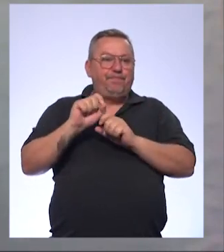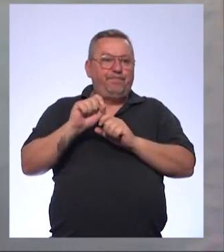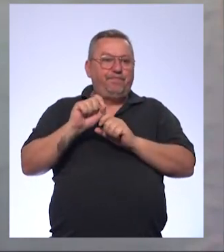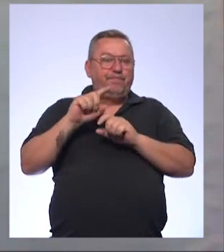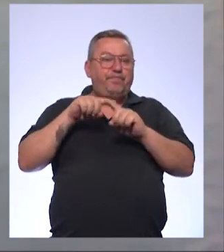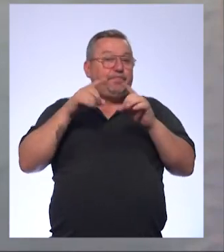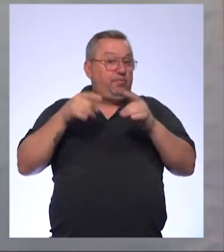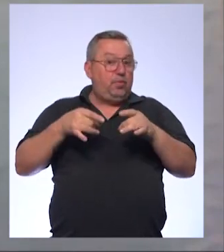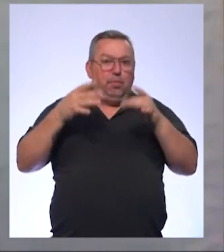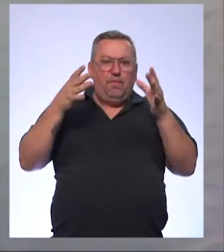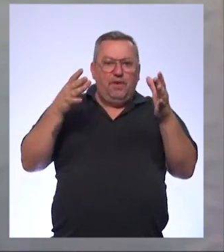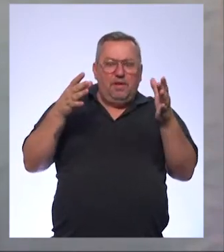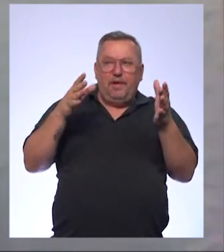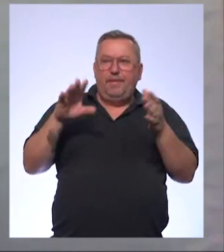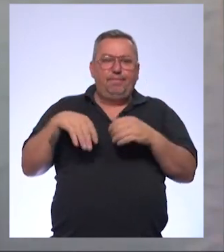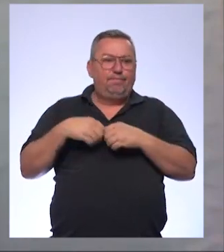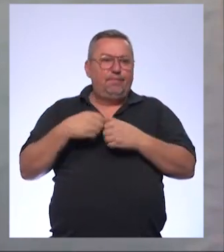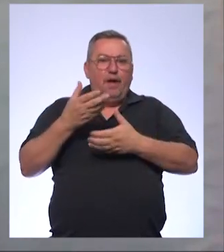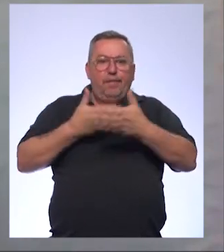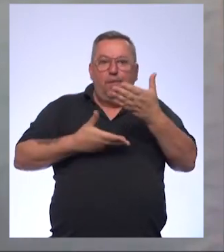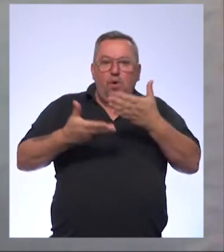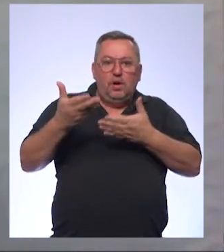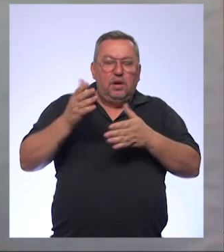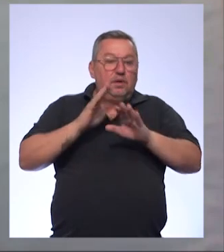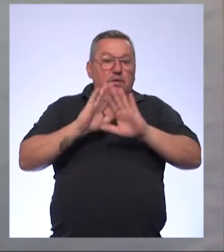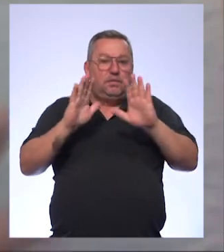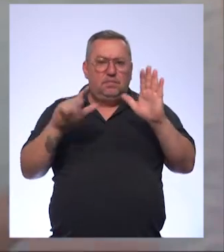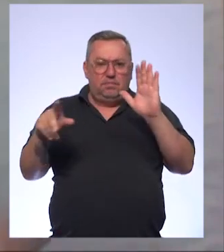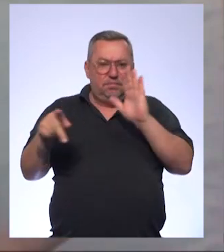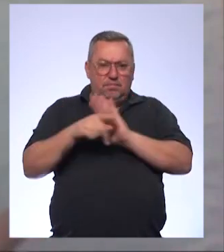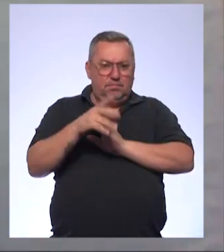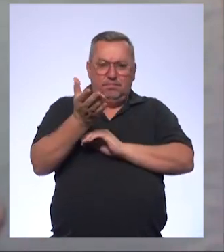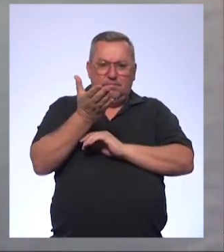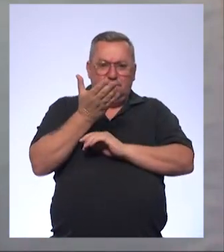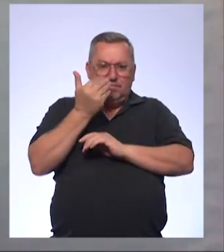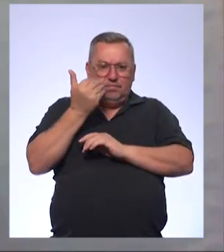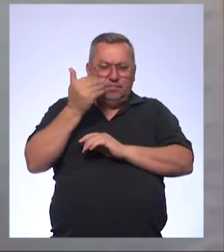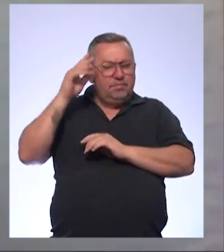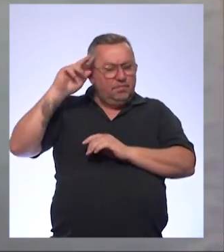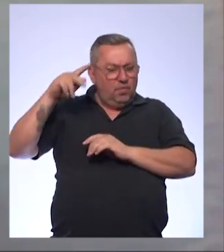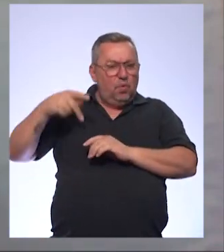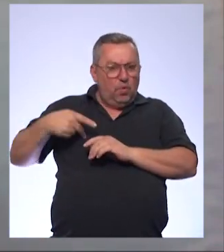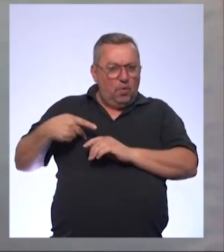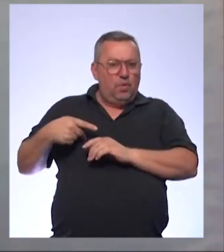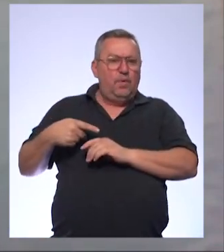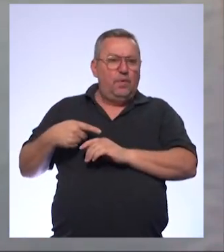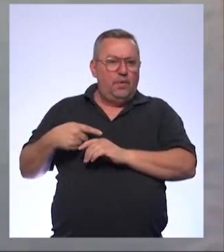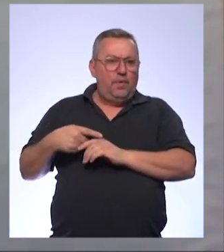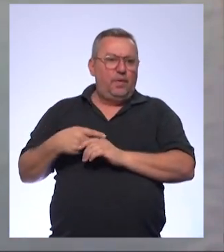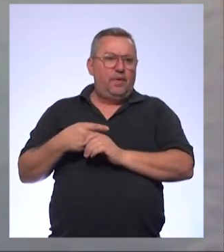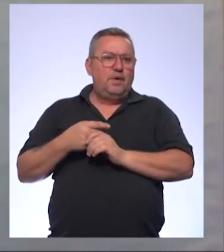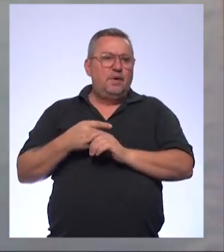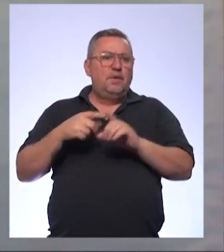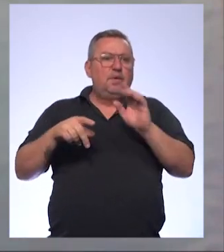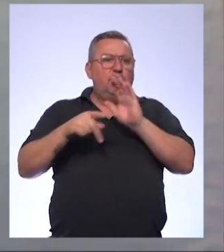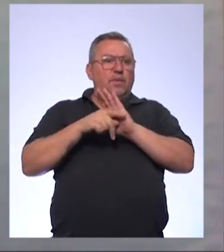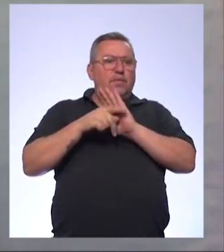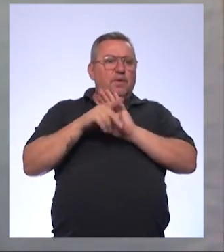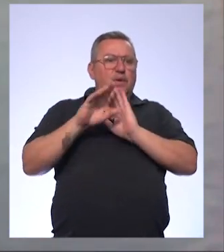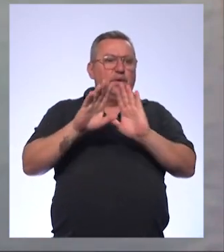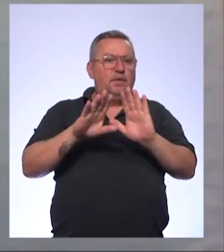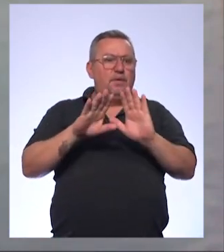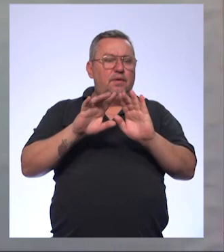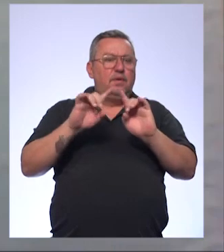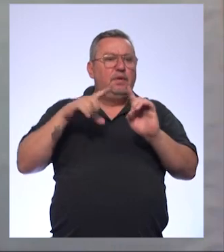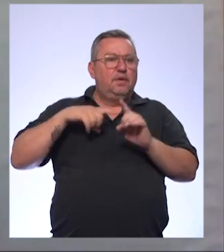para vender, por exemplo, para trocar, fazer um comércio grande, não. Era uma agricultura para